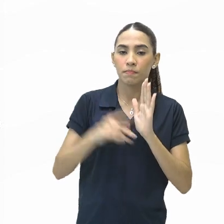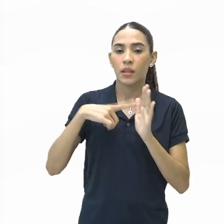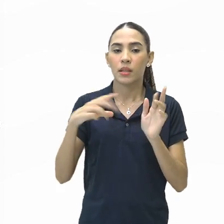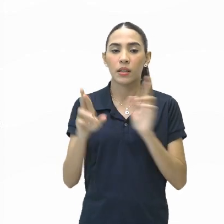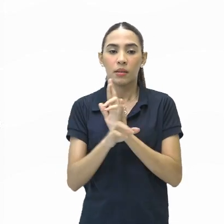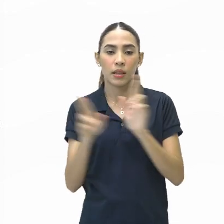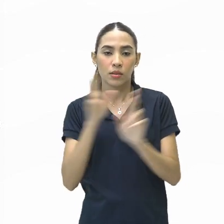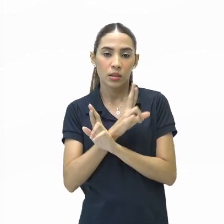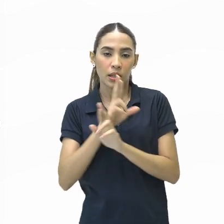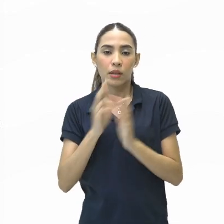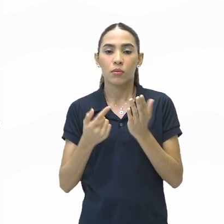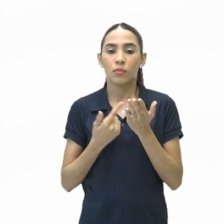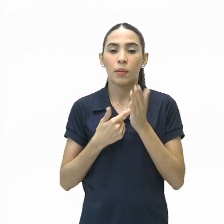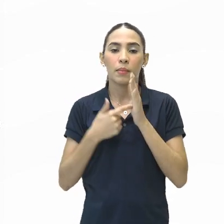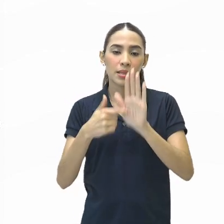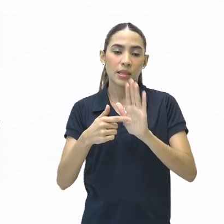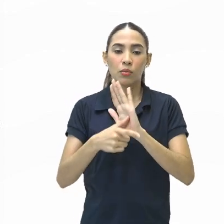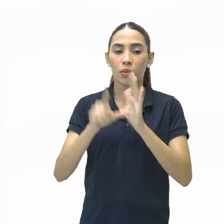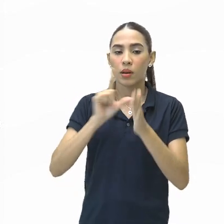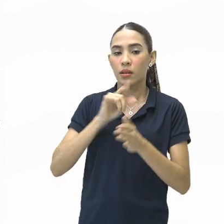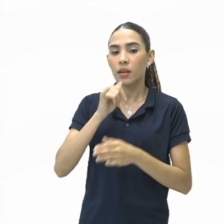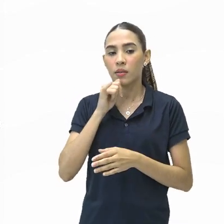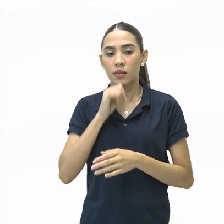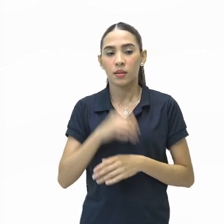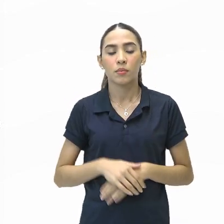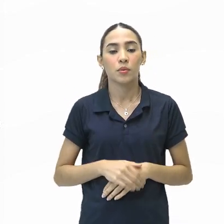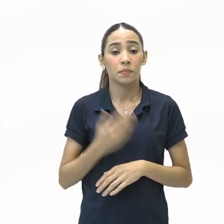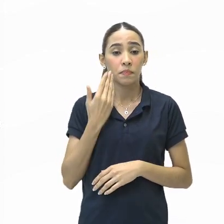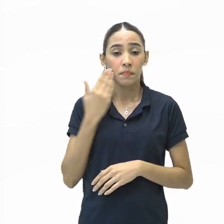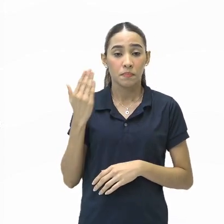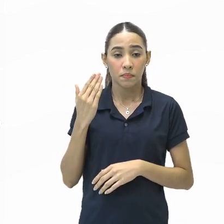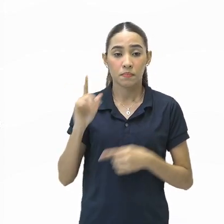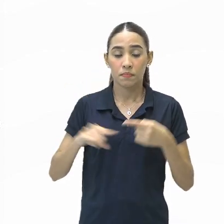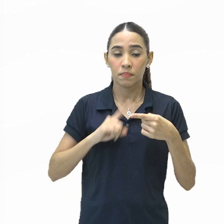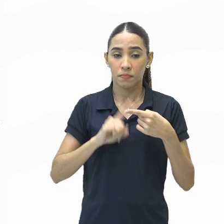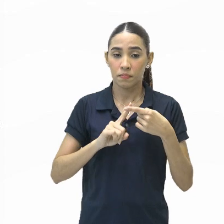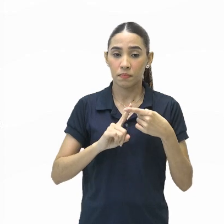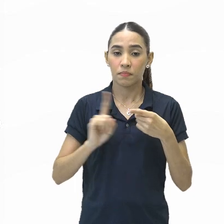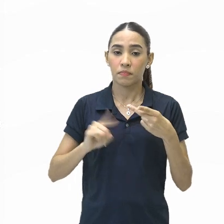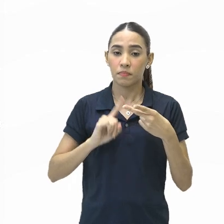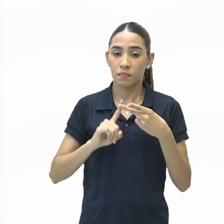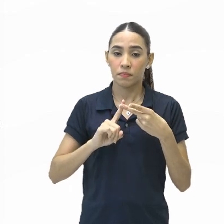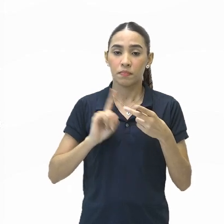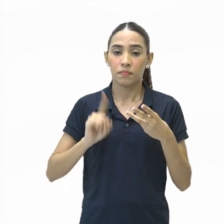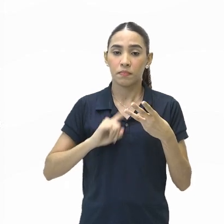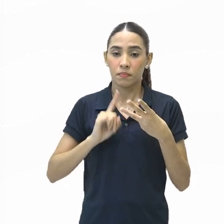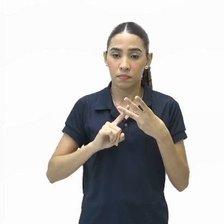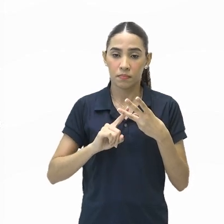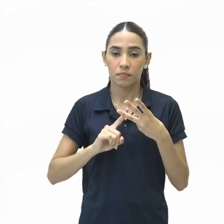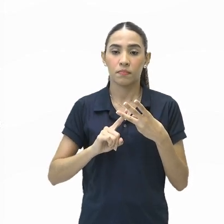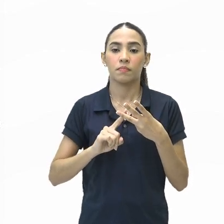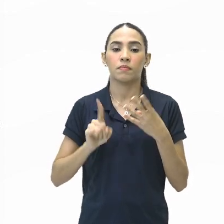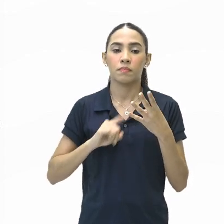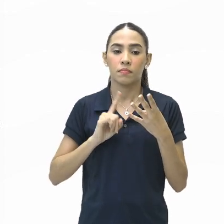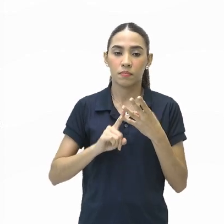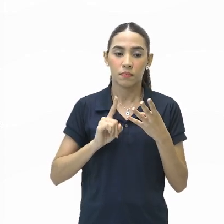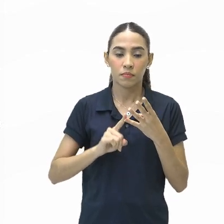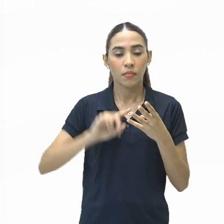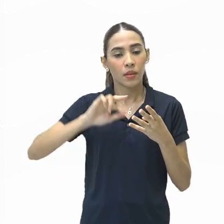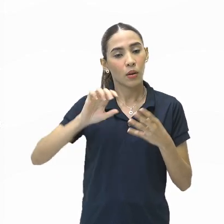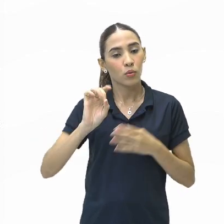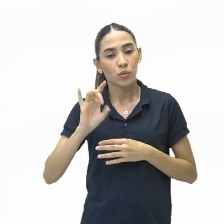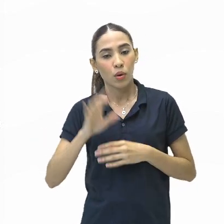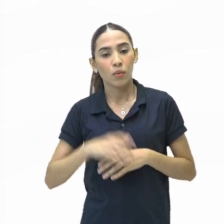foi apresentado anteriormente. Por exemplo, além disso, demais, por outro lado, também, e, nem,